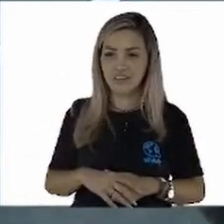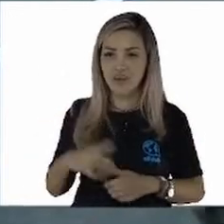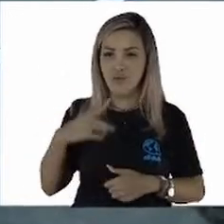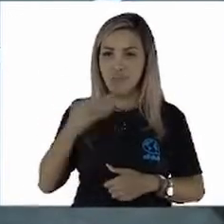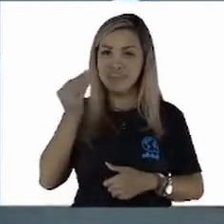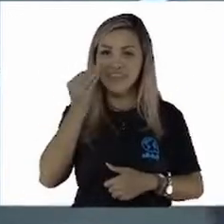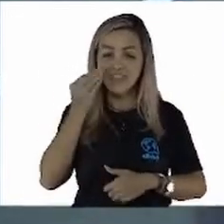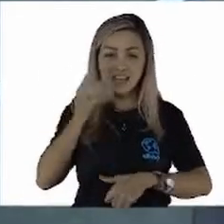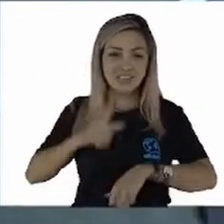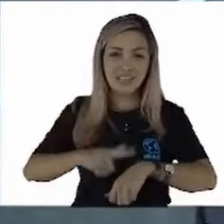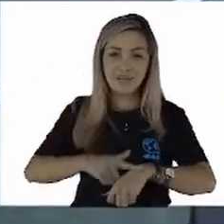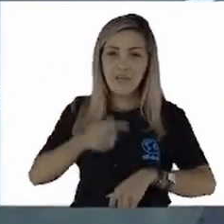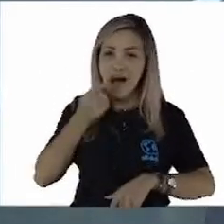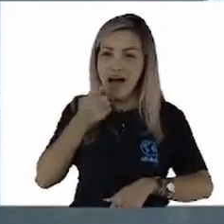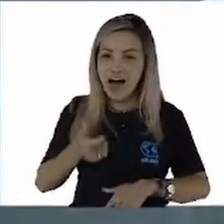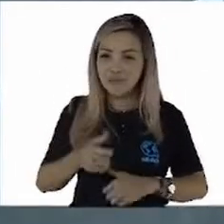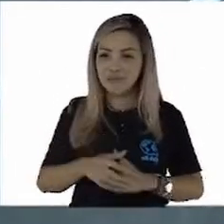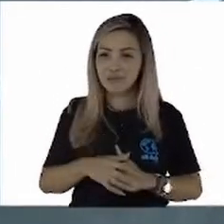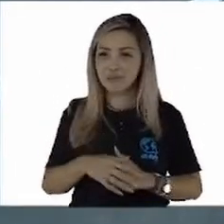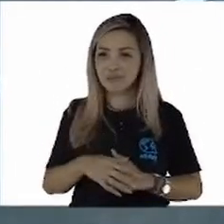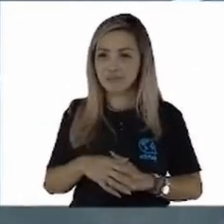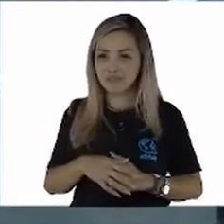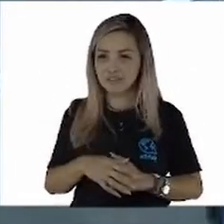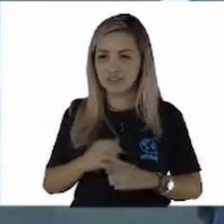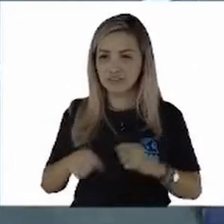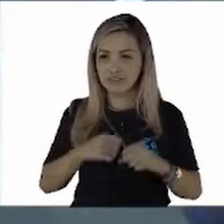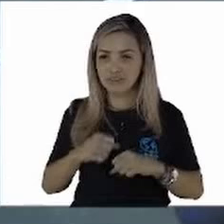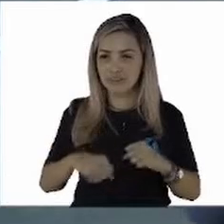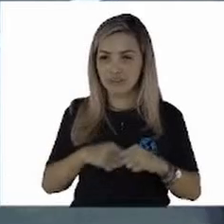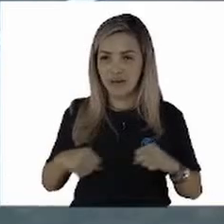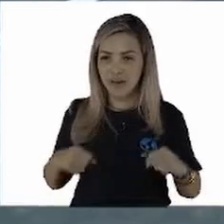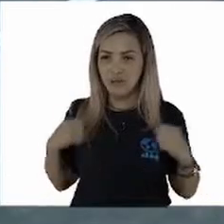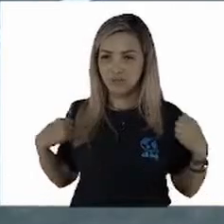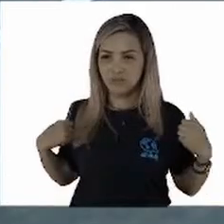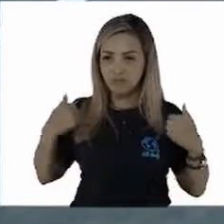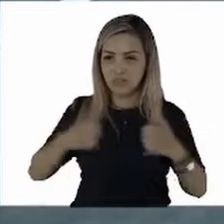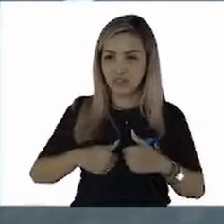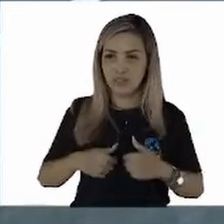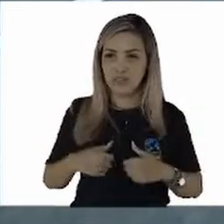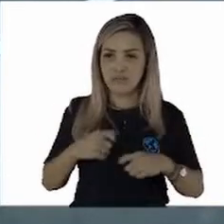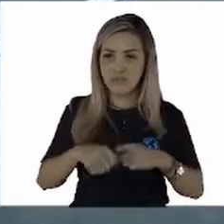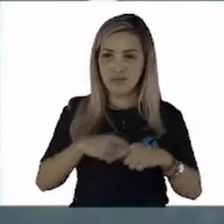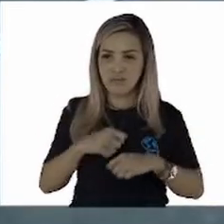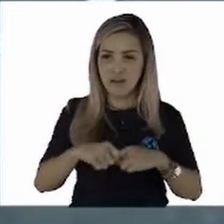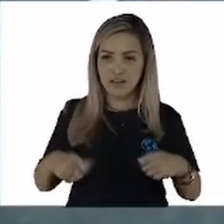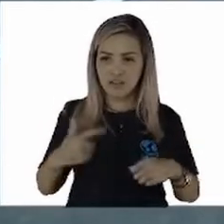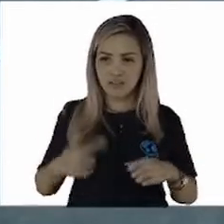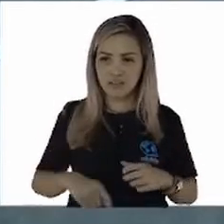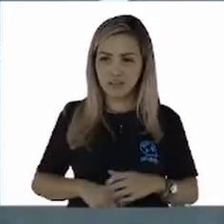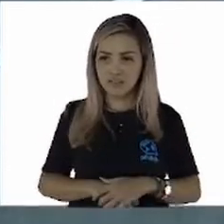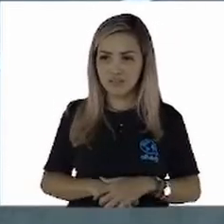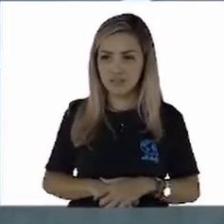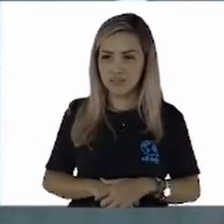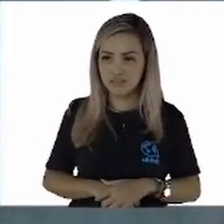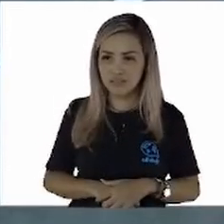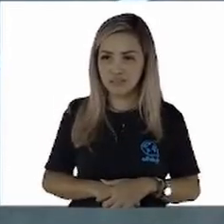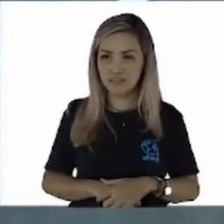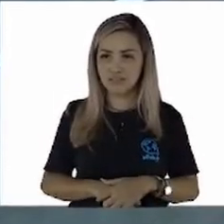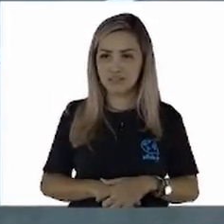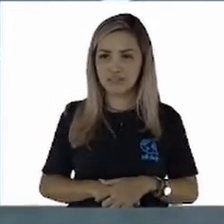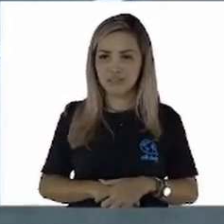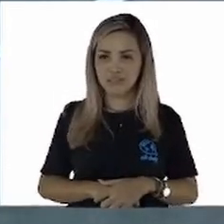tempo recorde, muito rápido, me desamarrar, vestir o casaco e me amarrar novamente. Será possível?